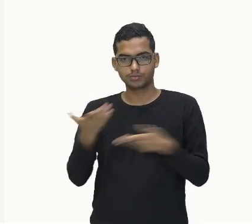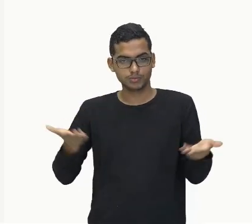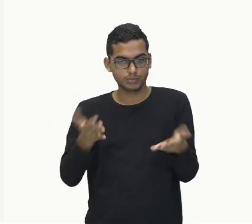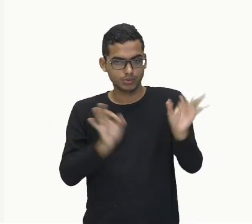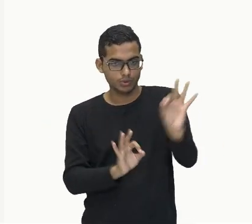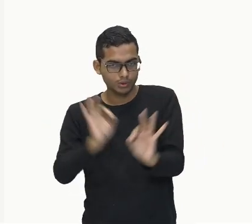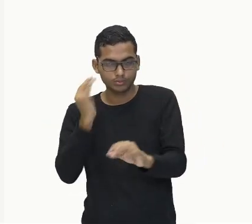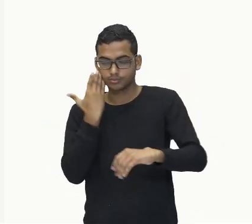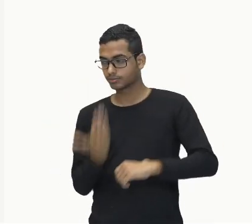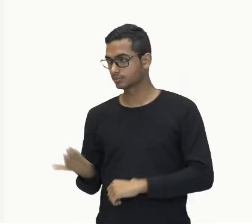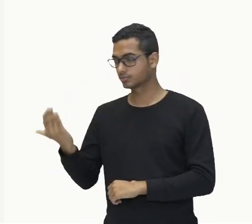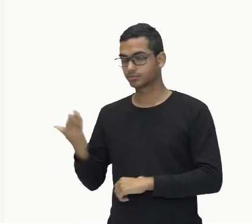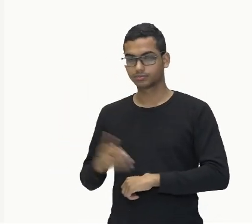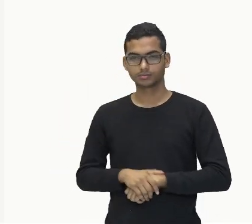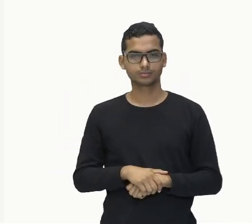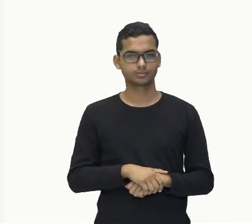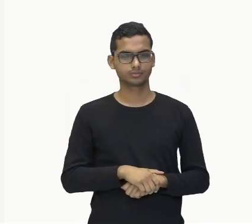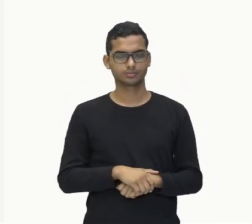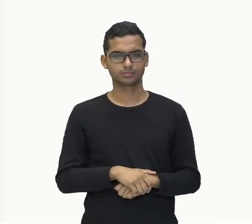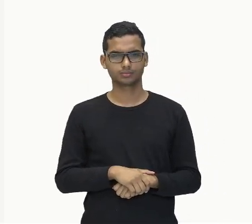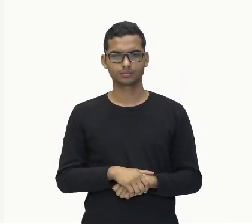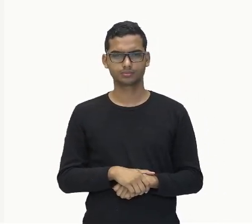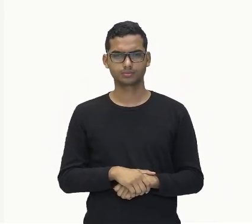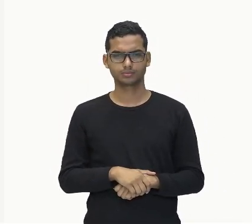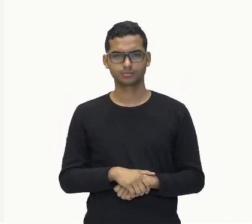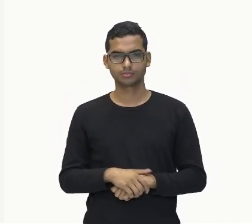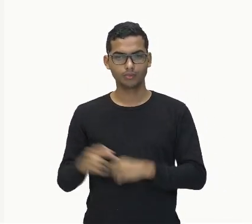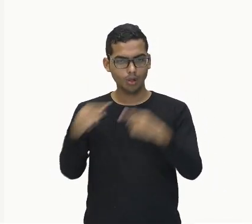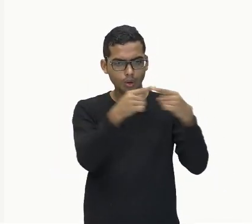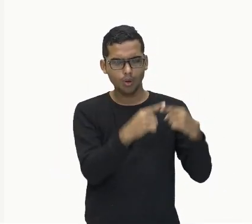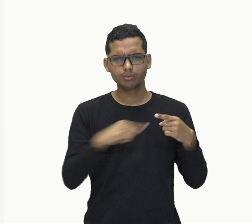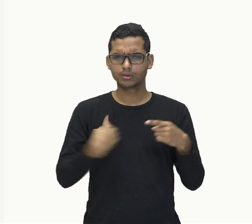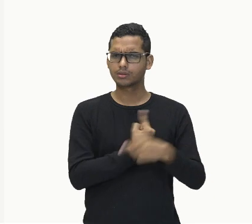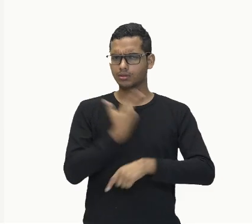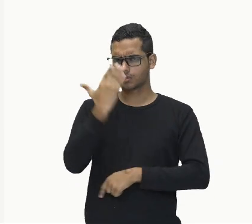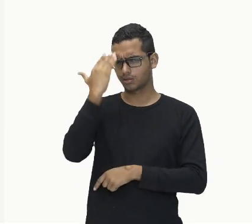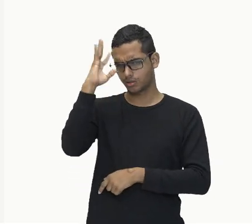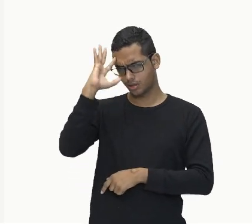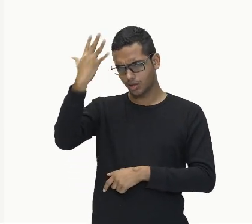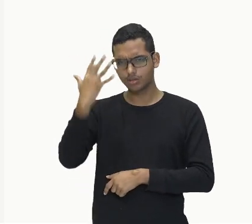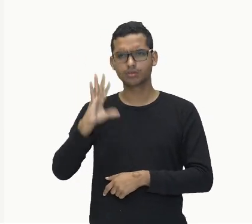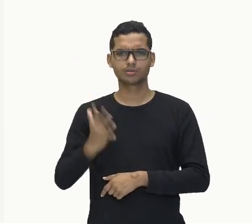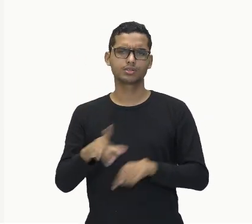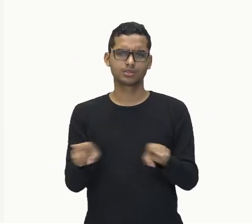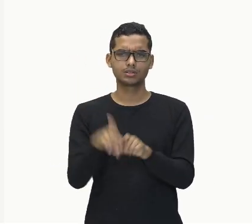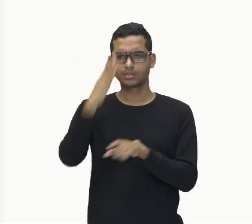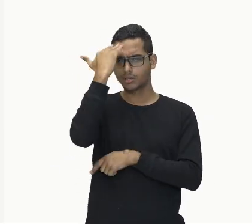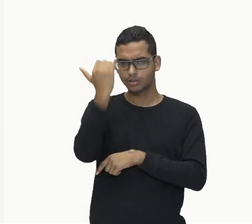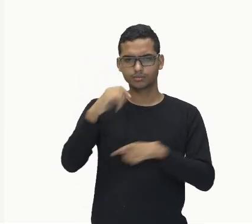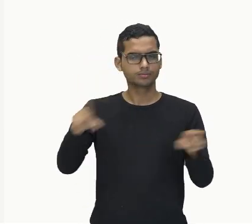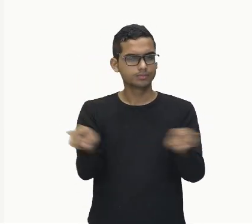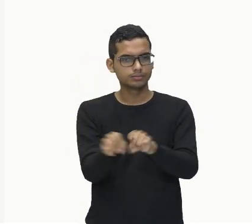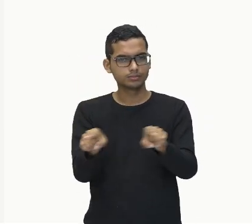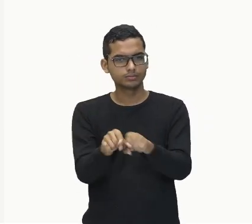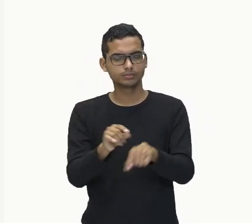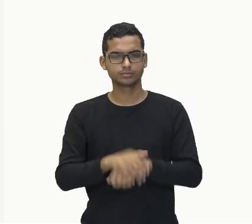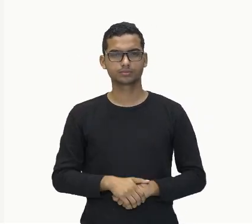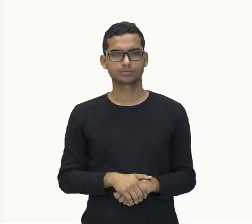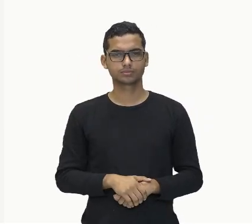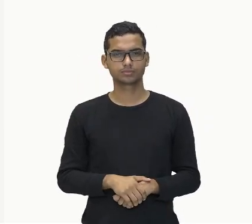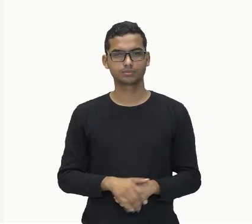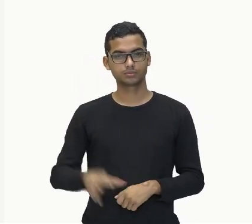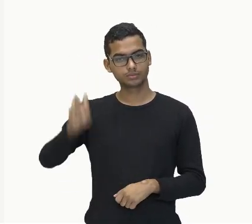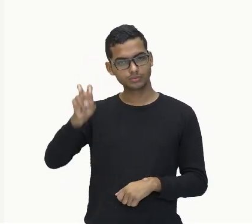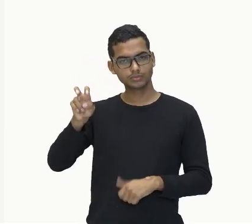2 combinações aqui que a gente já sabe resolver. Olha só, combinação de 5 elementos tomados 2 a 2 vai ser